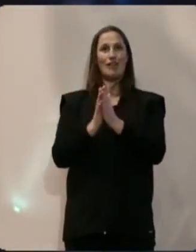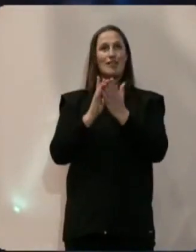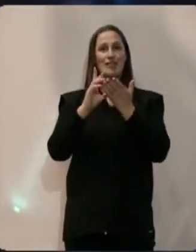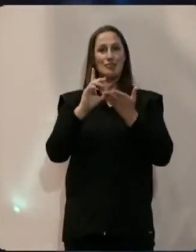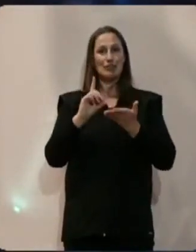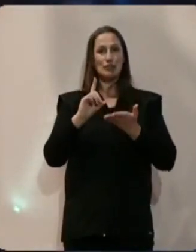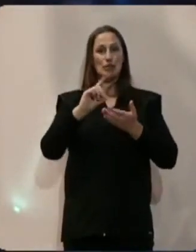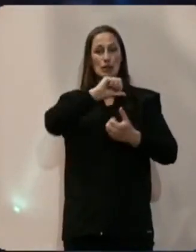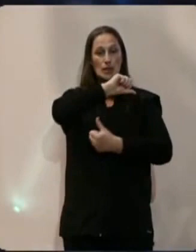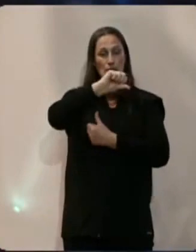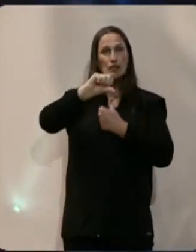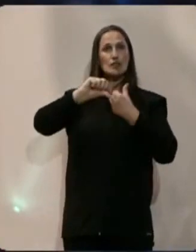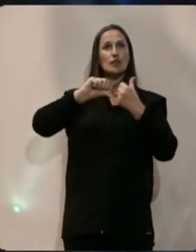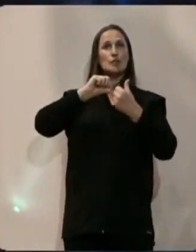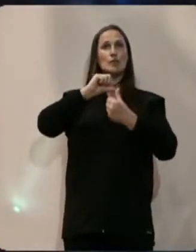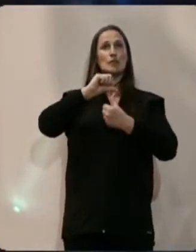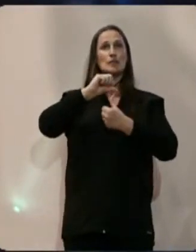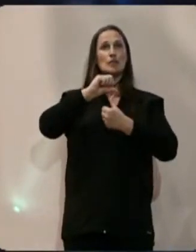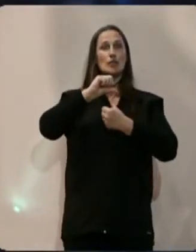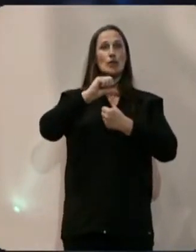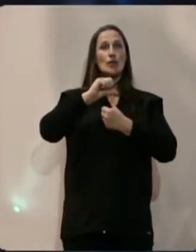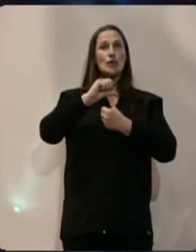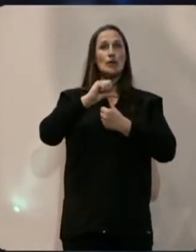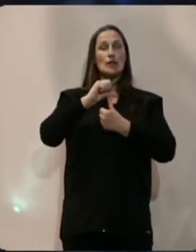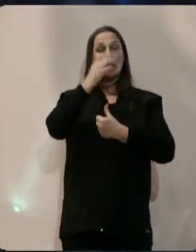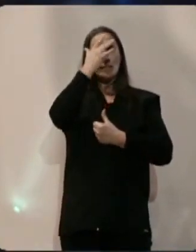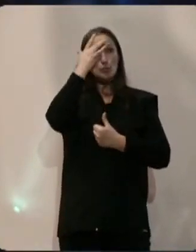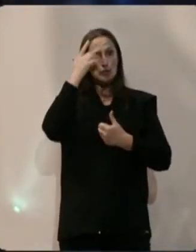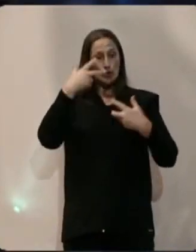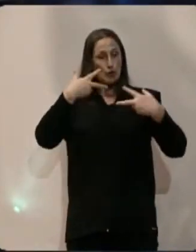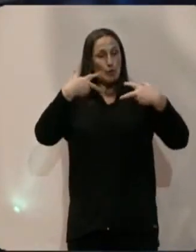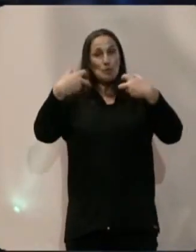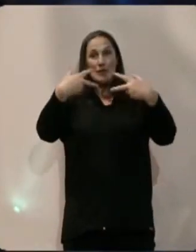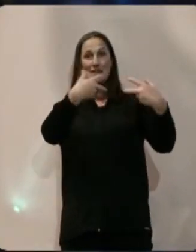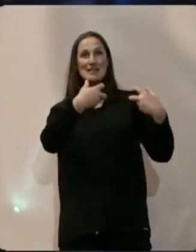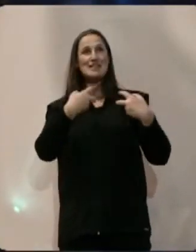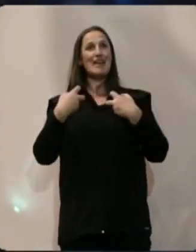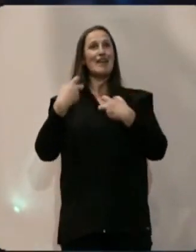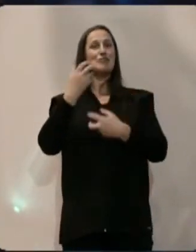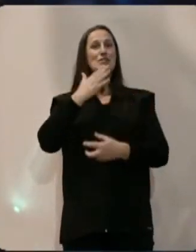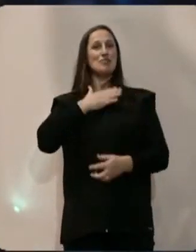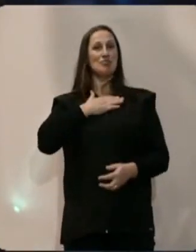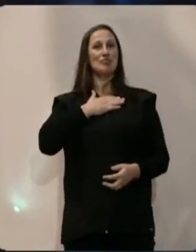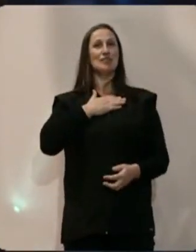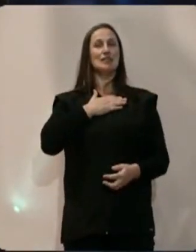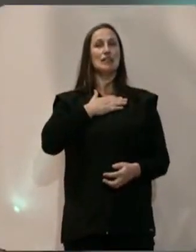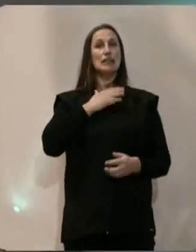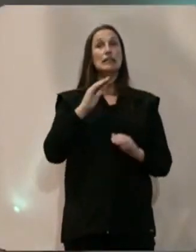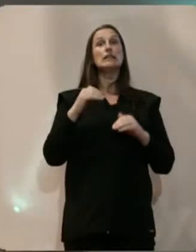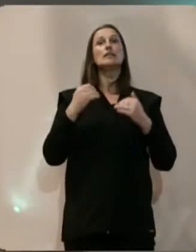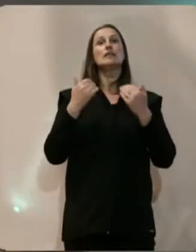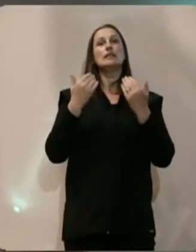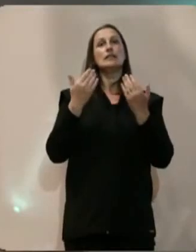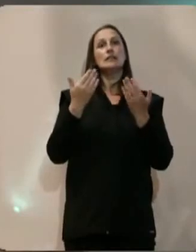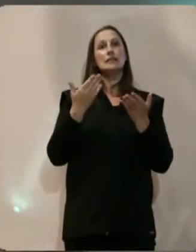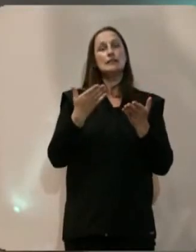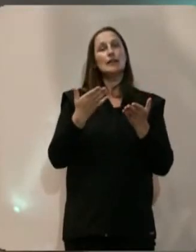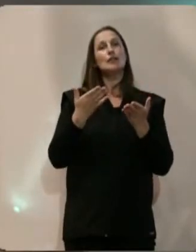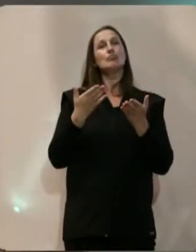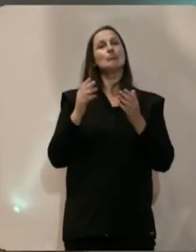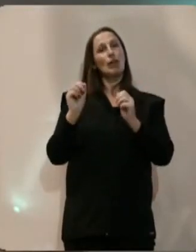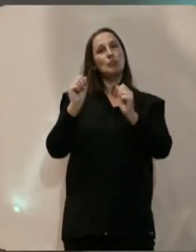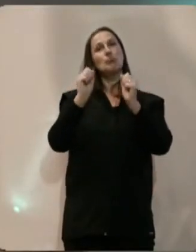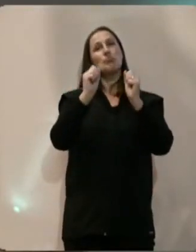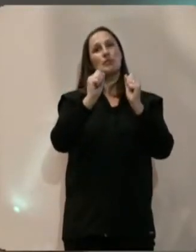uma transformação visível. Então nós vamos sentir os efeitos disso no poder da